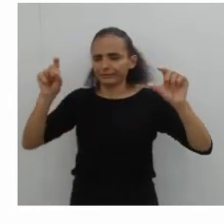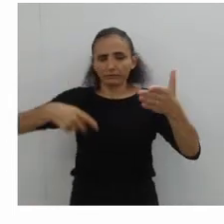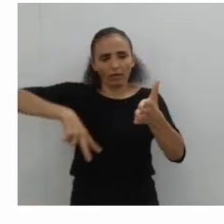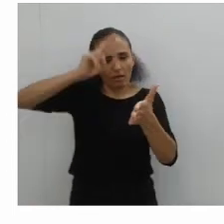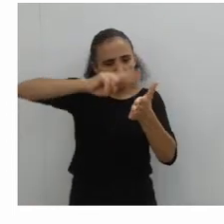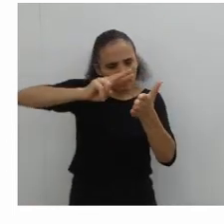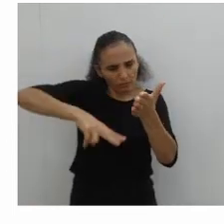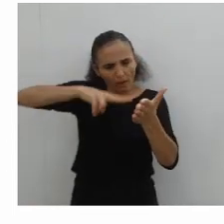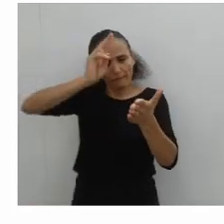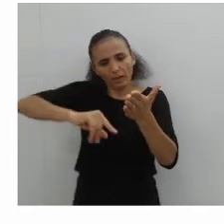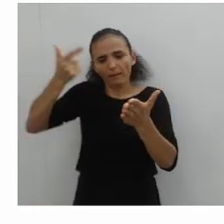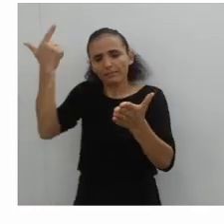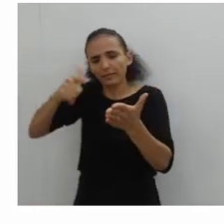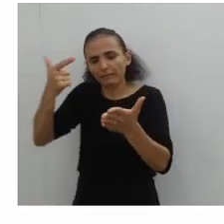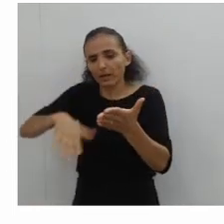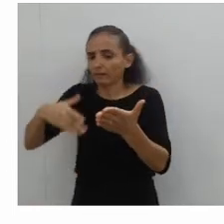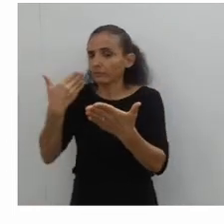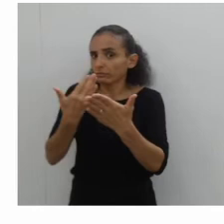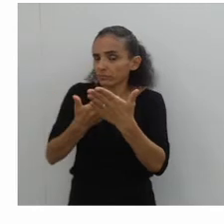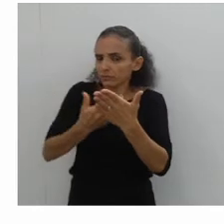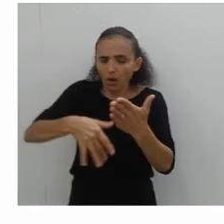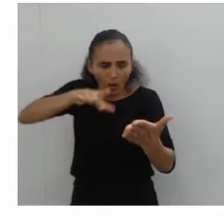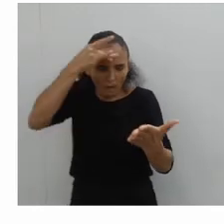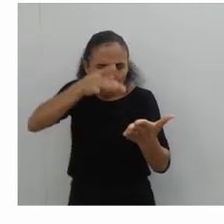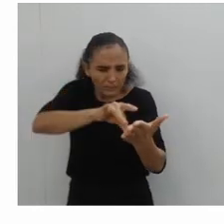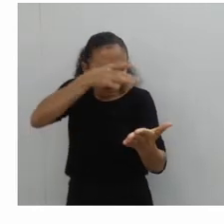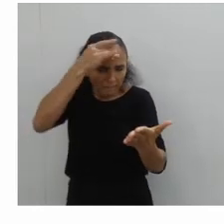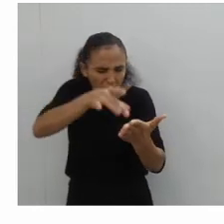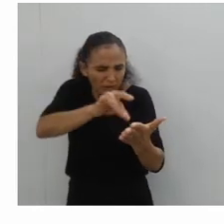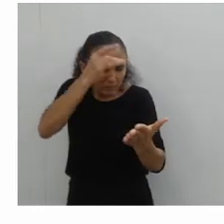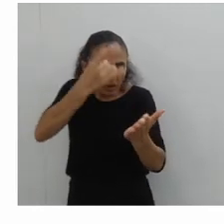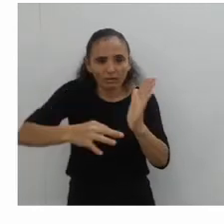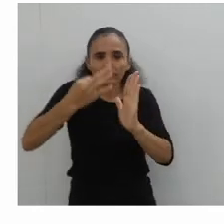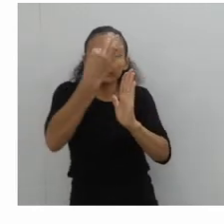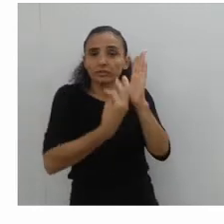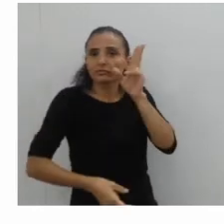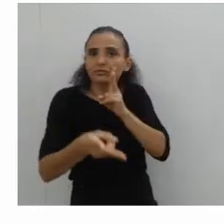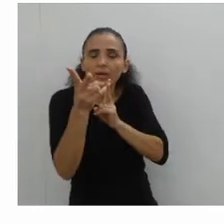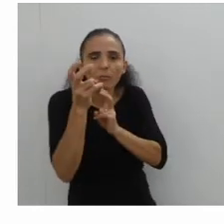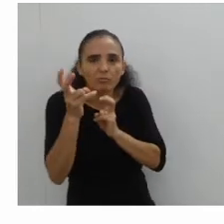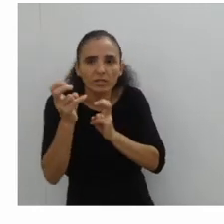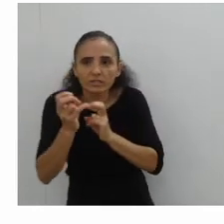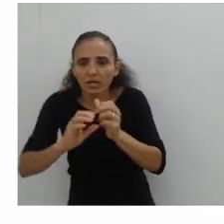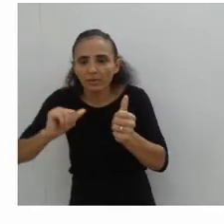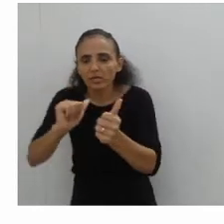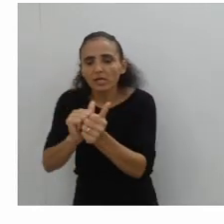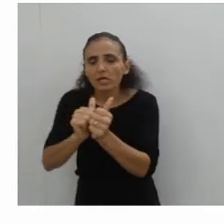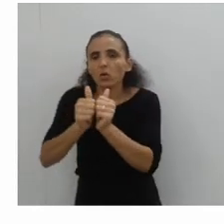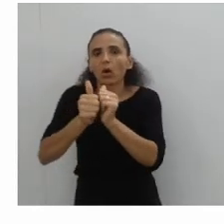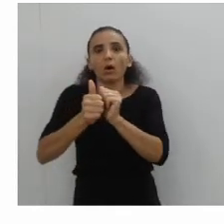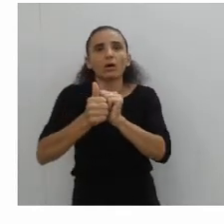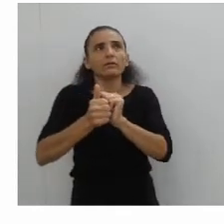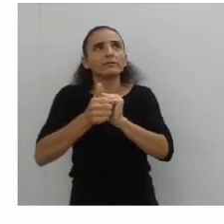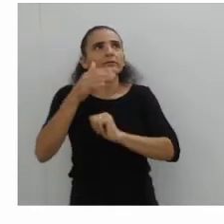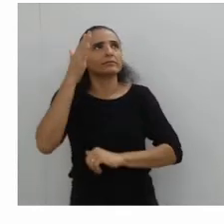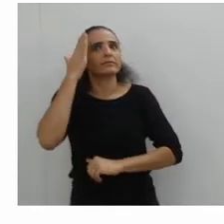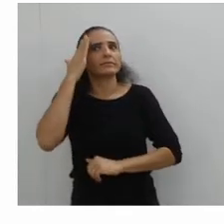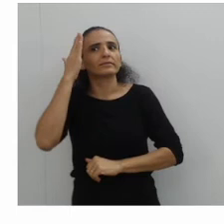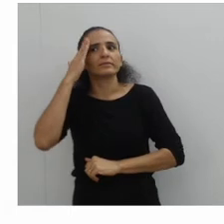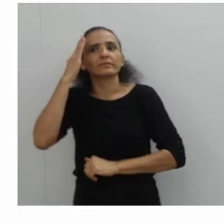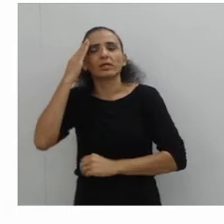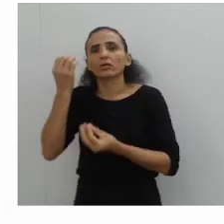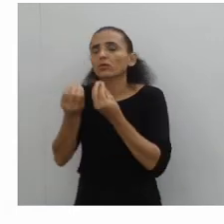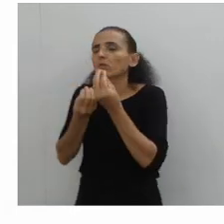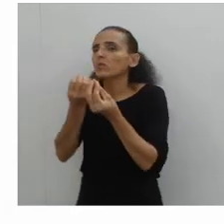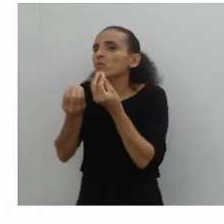do texto e tenta encontrar a alternativa. Quando você vai no texto, você percebe que ele diz assim, o jogo... Opa, estamos então falando